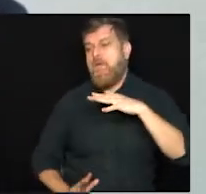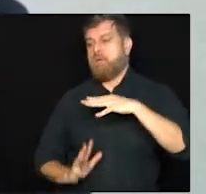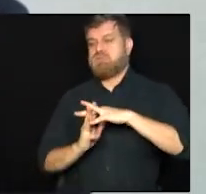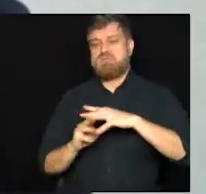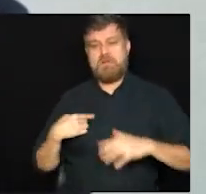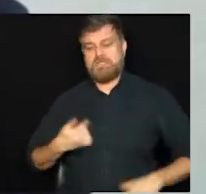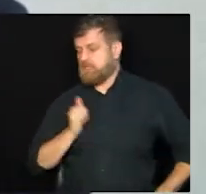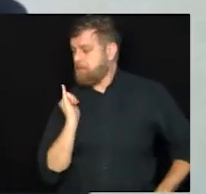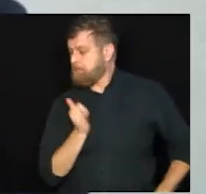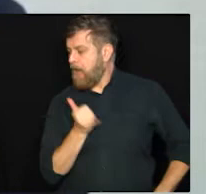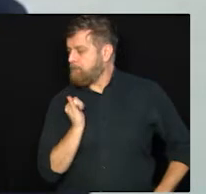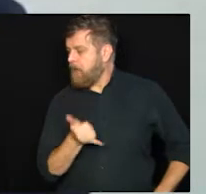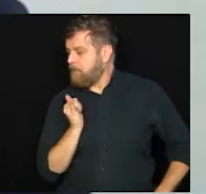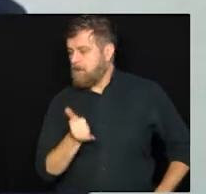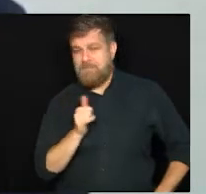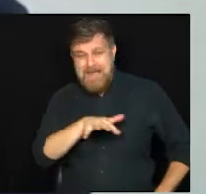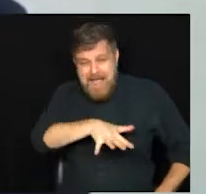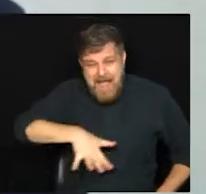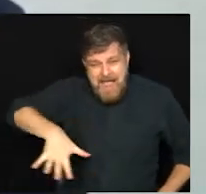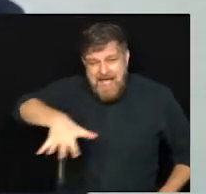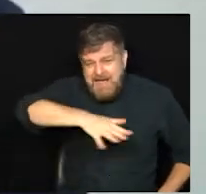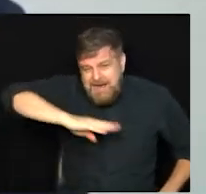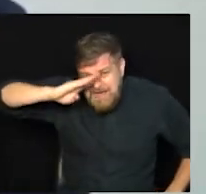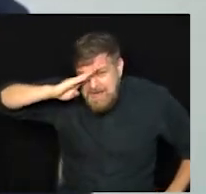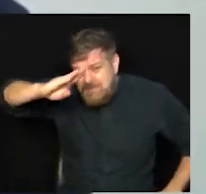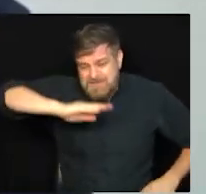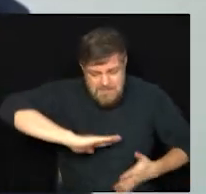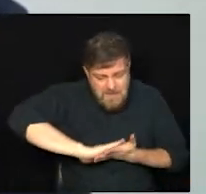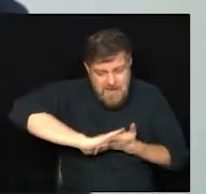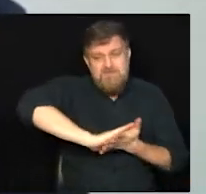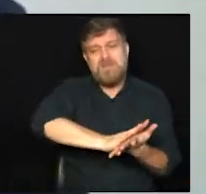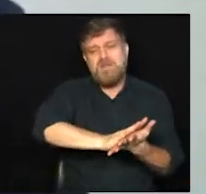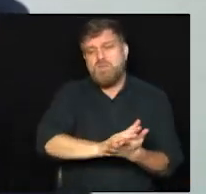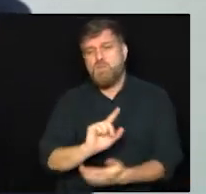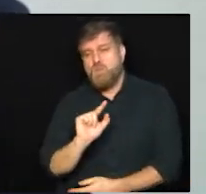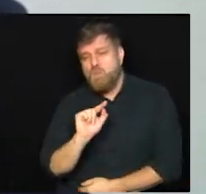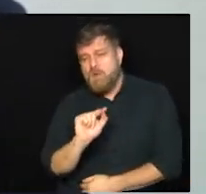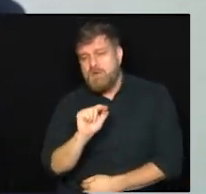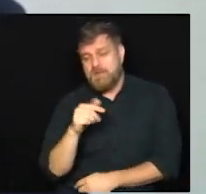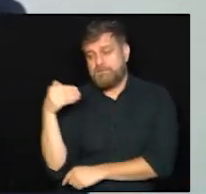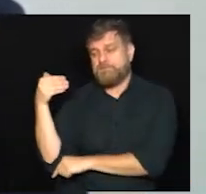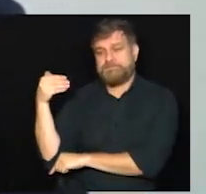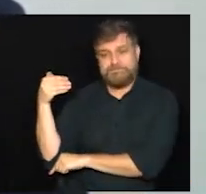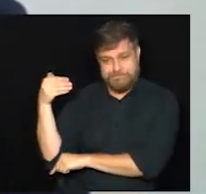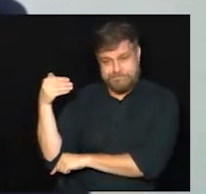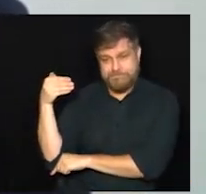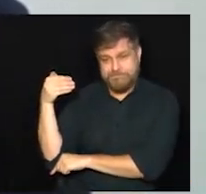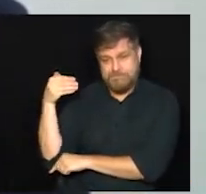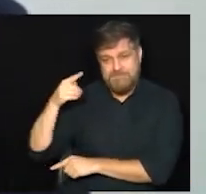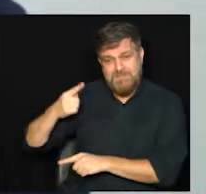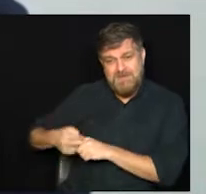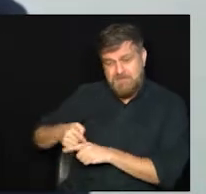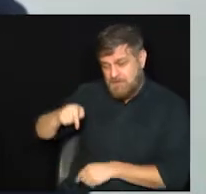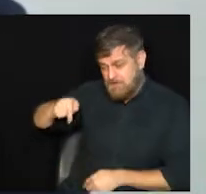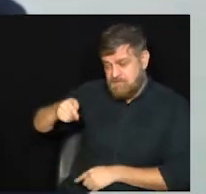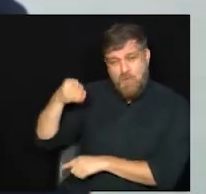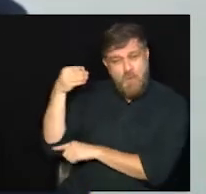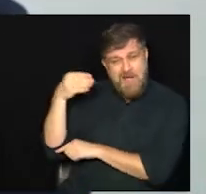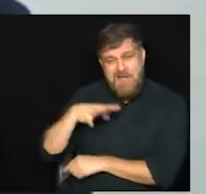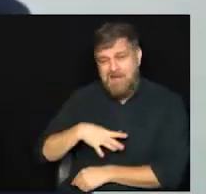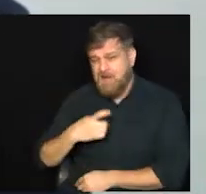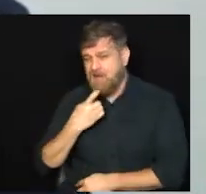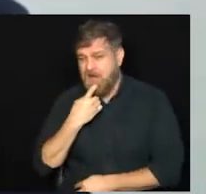falar que o setor mais afetado é o setor da hotelaria, porque a hotelaria de Campinas ela